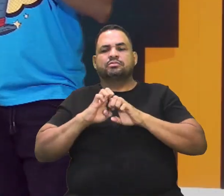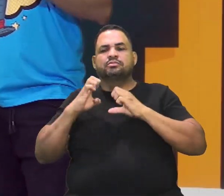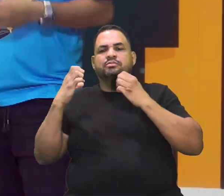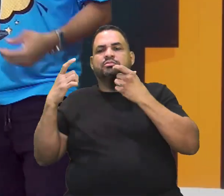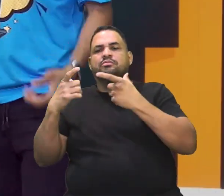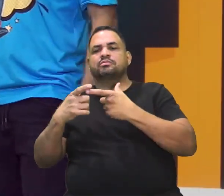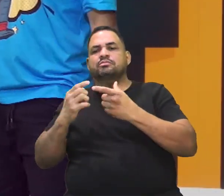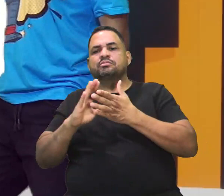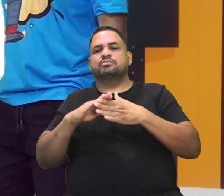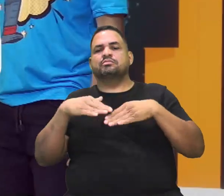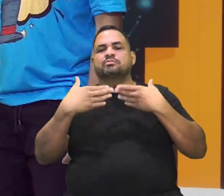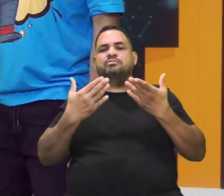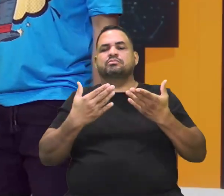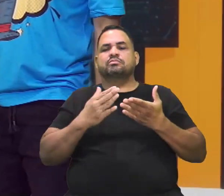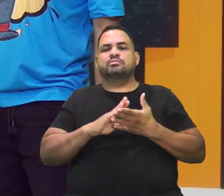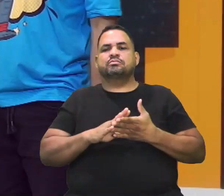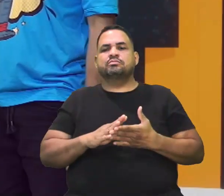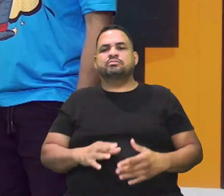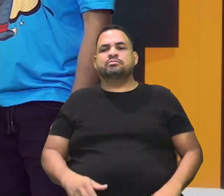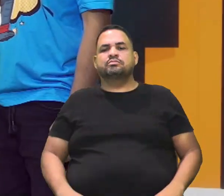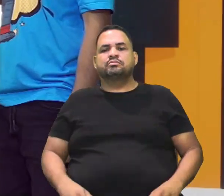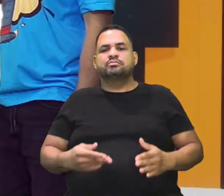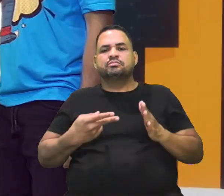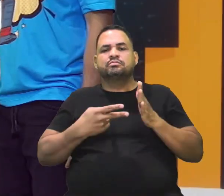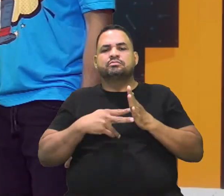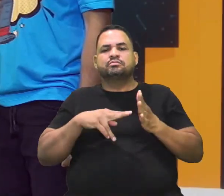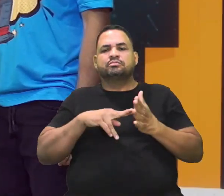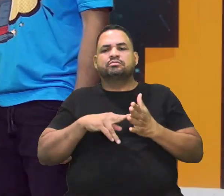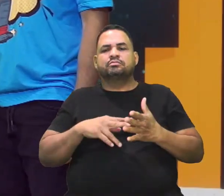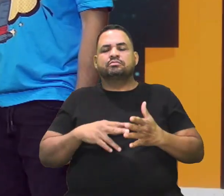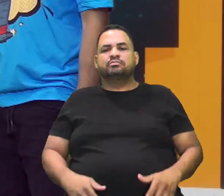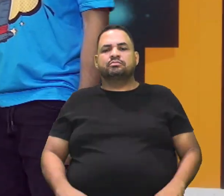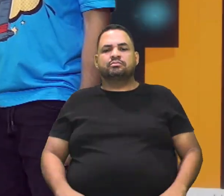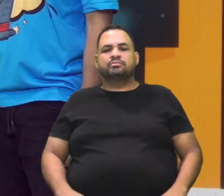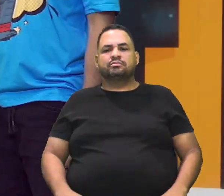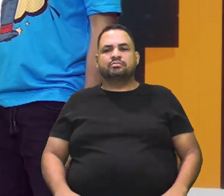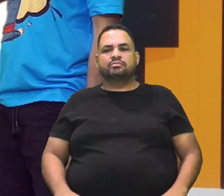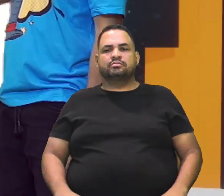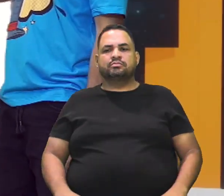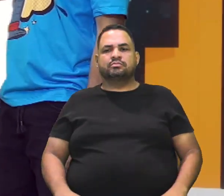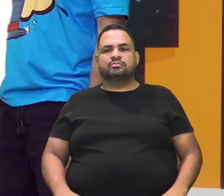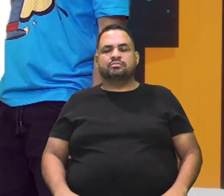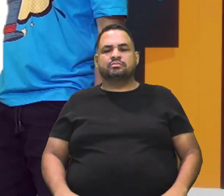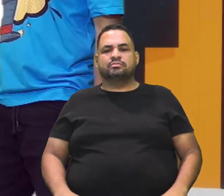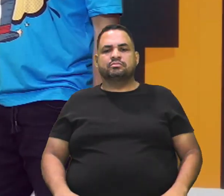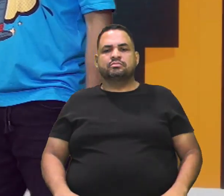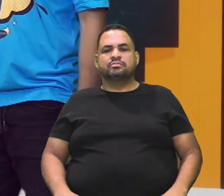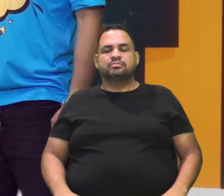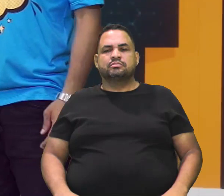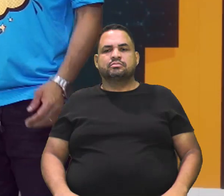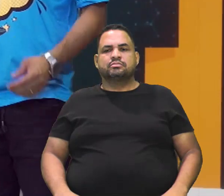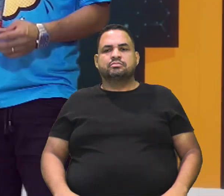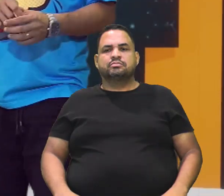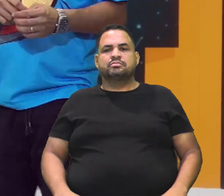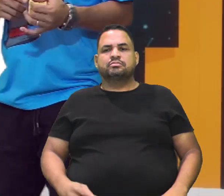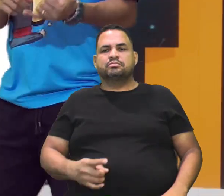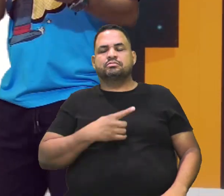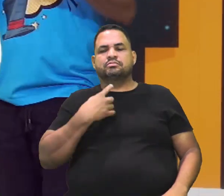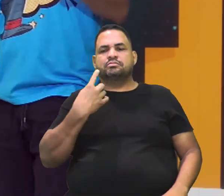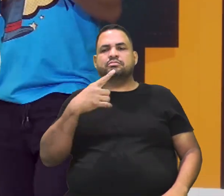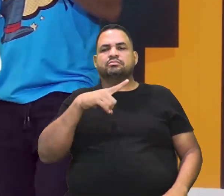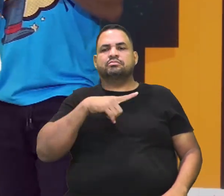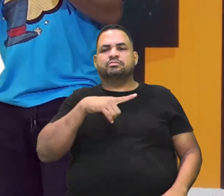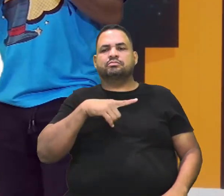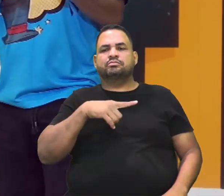elipse. Quando fala que o ponto está na elipse, significa que ele está aqui, nessa linha vermelha, ó. Então, nessa linha vermelha nós temos marcados